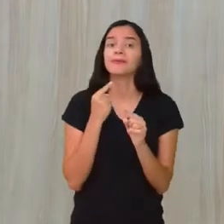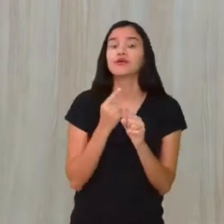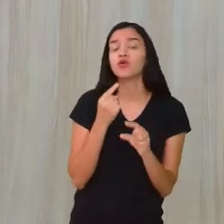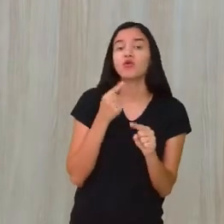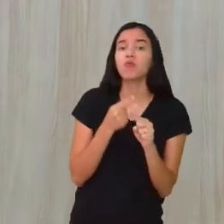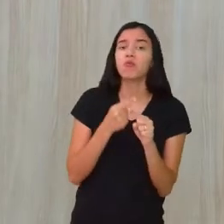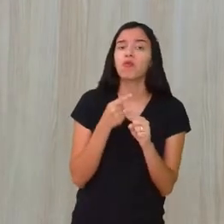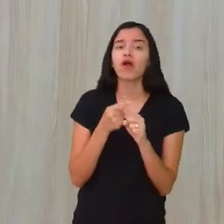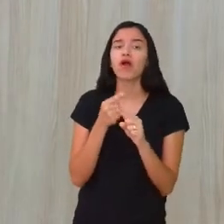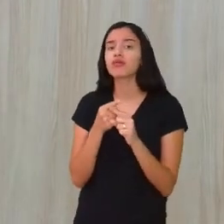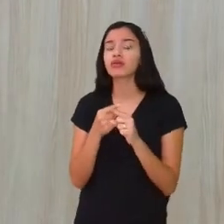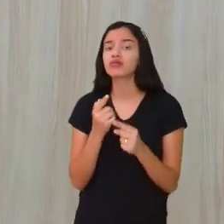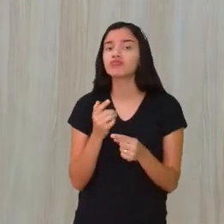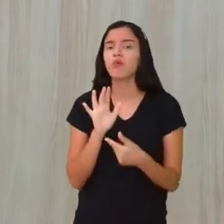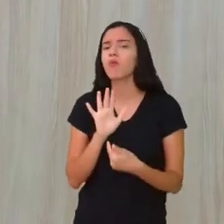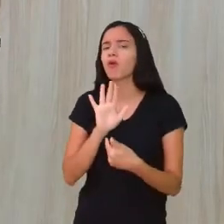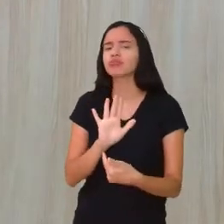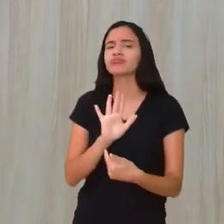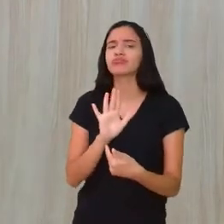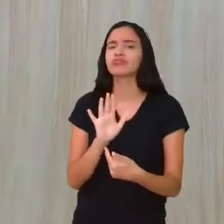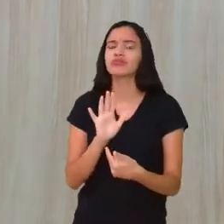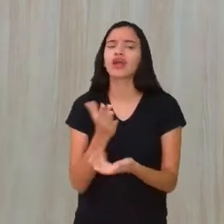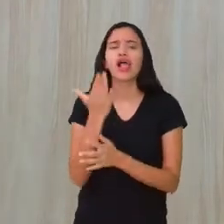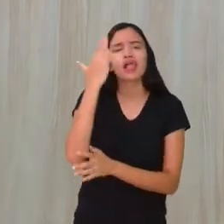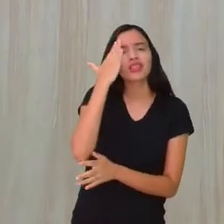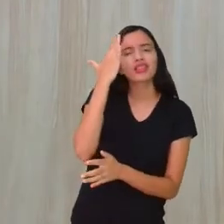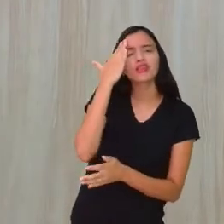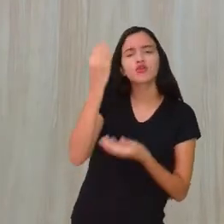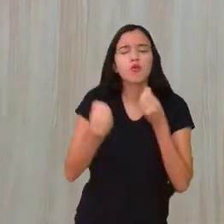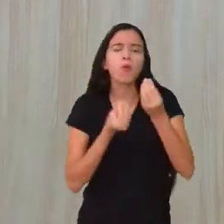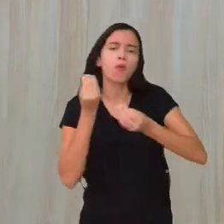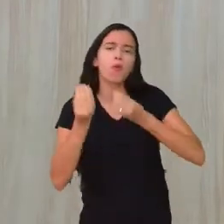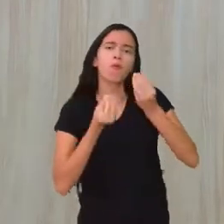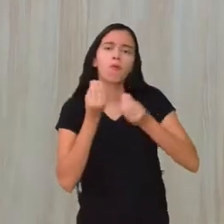ok? Então vamos ver agora um pequeno vídeo, certo? Aí